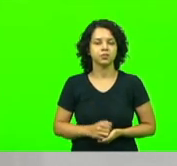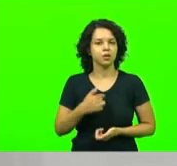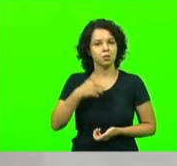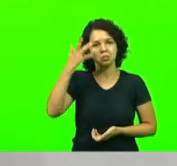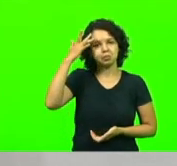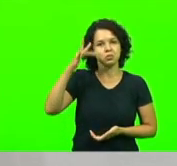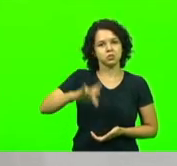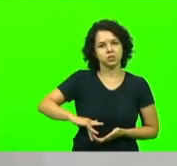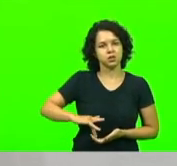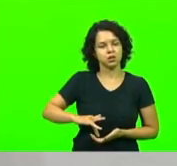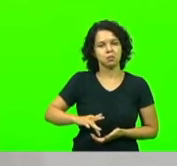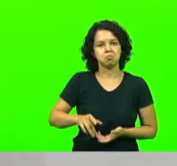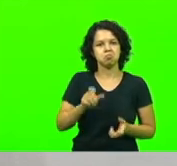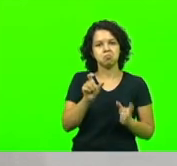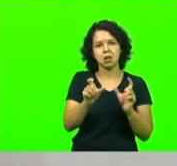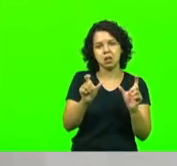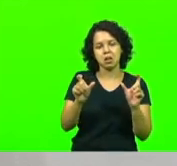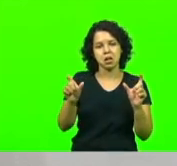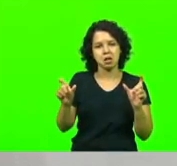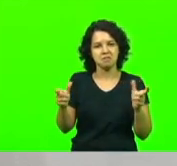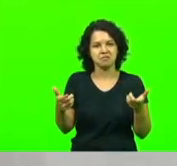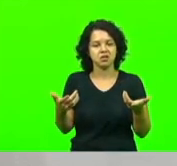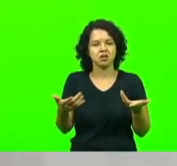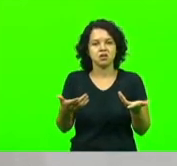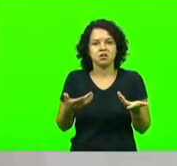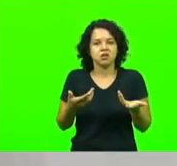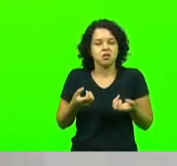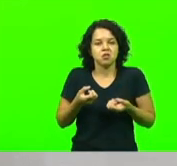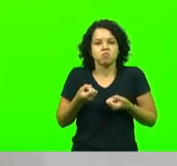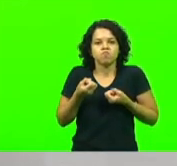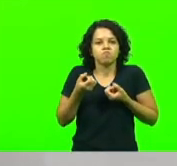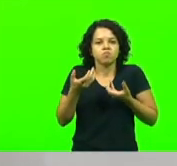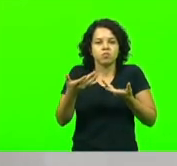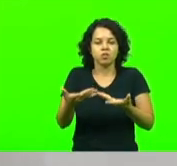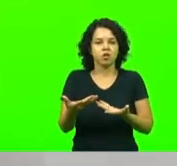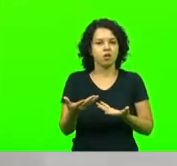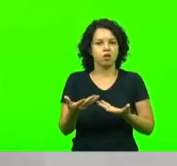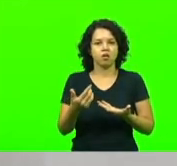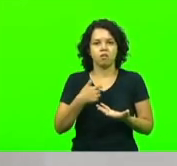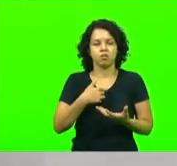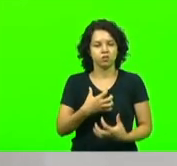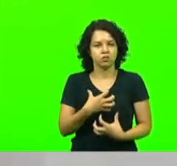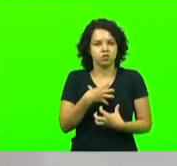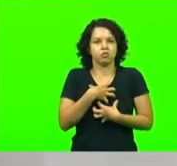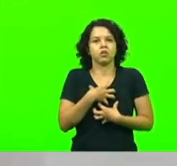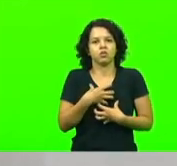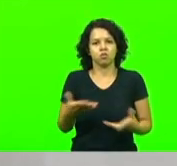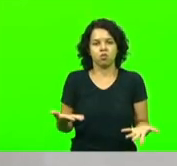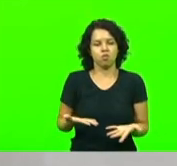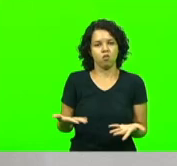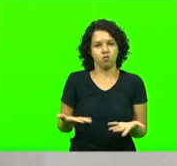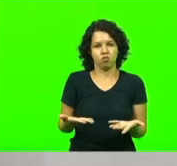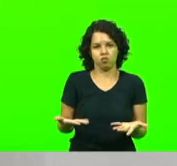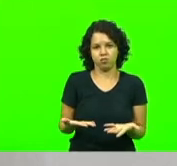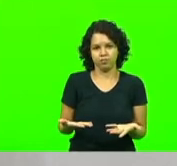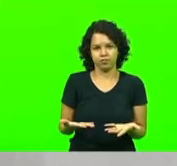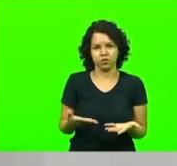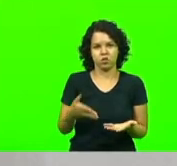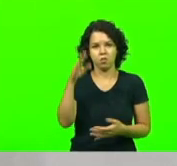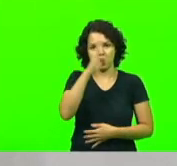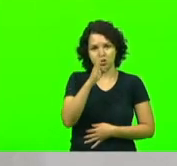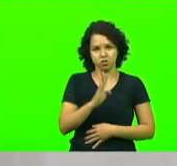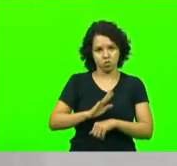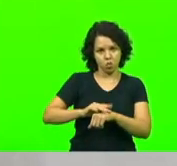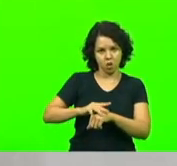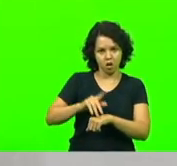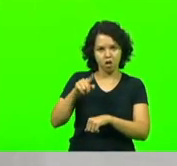eu não sei como, com palavras, expressar a minha indignação do que nós estamos vivendo hoje. O Brasil está doente e não é de